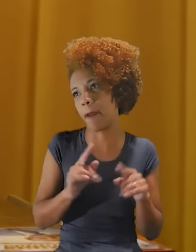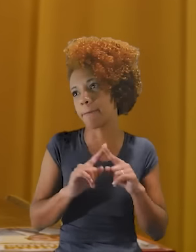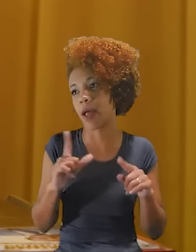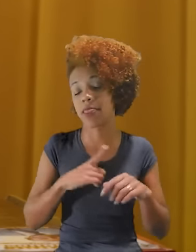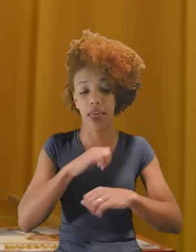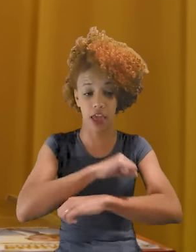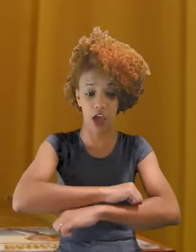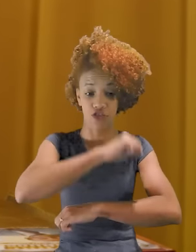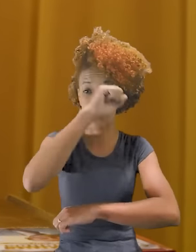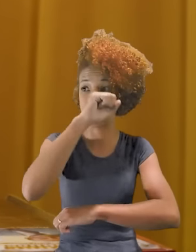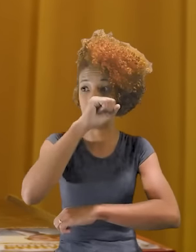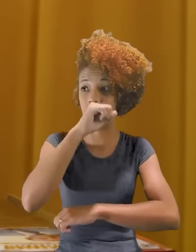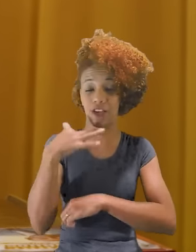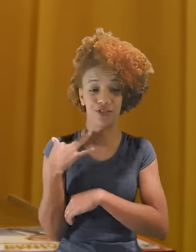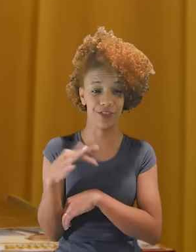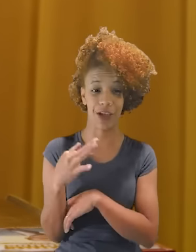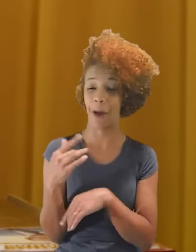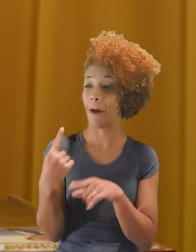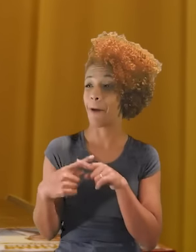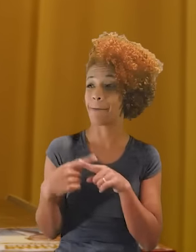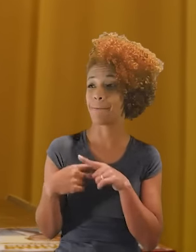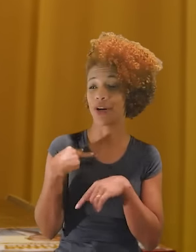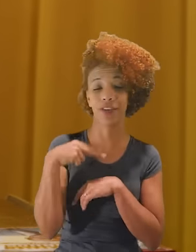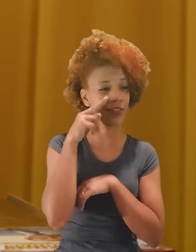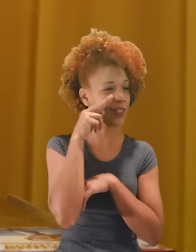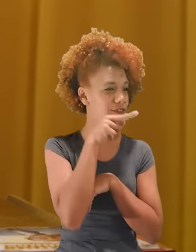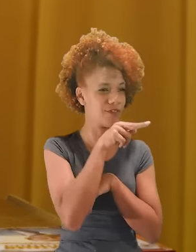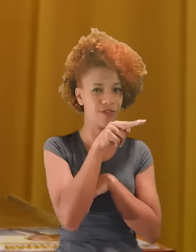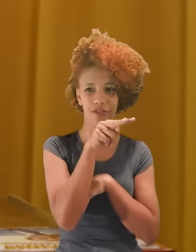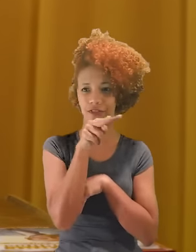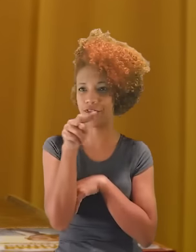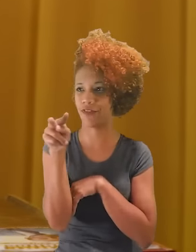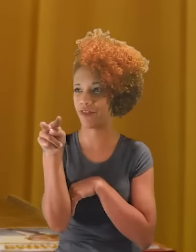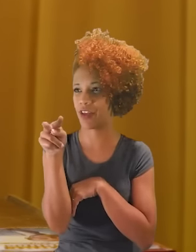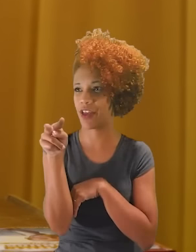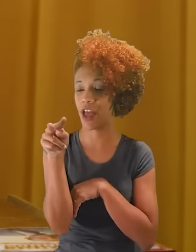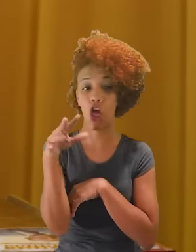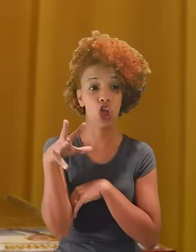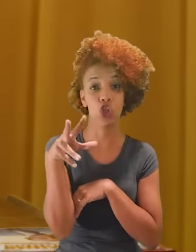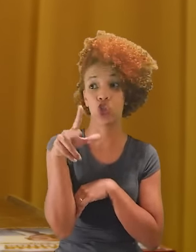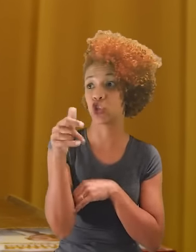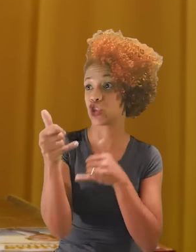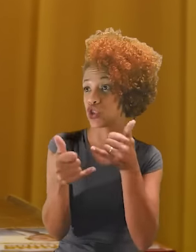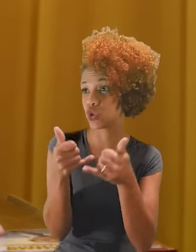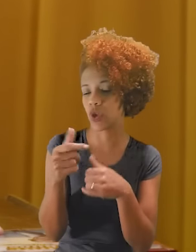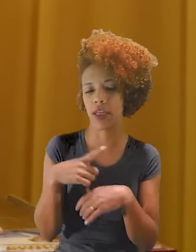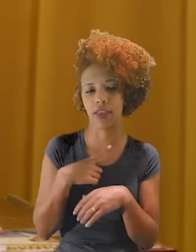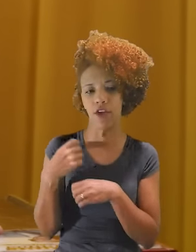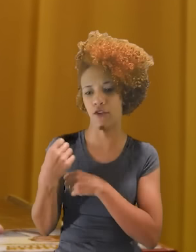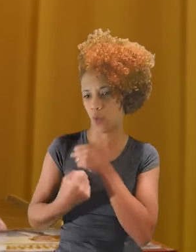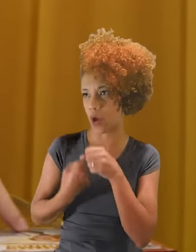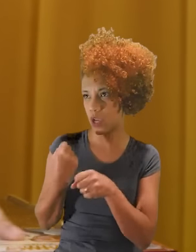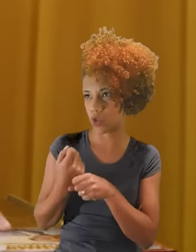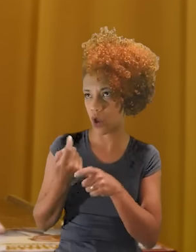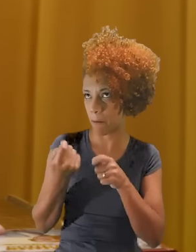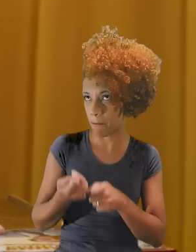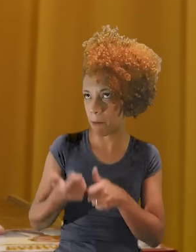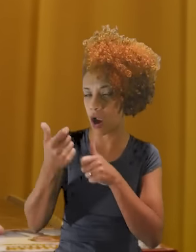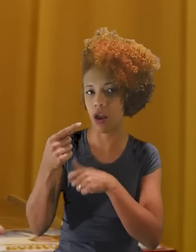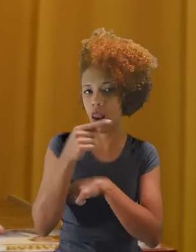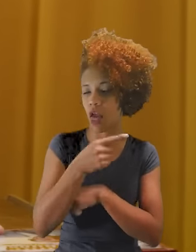você tem a janela ali, cara, dói o coração, assim, né? Porque você vê a visão que esse cara tinha do parque. E teve um ano que ele passou o